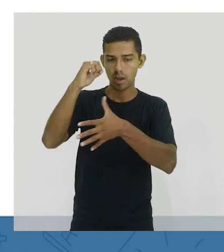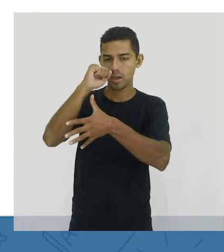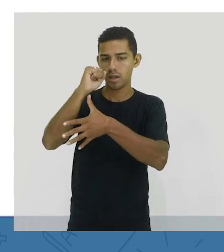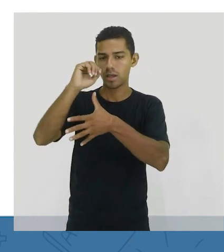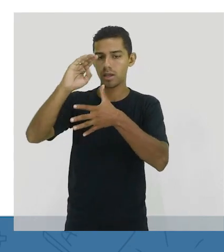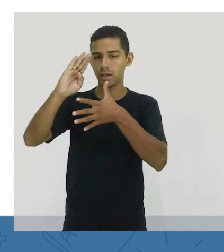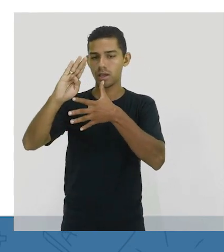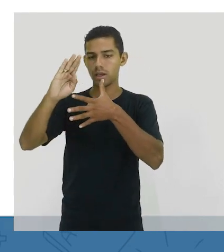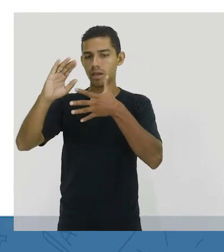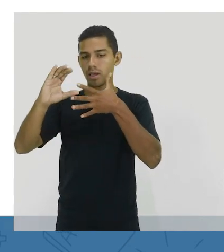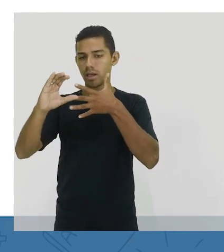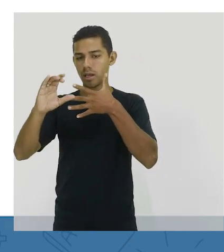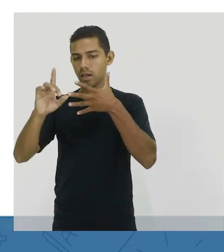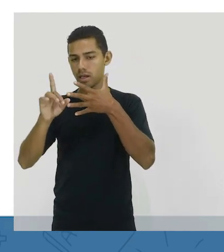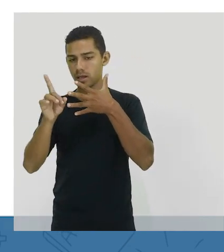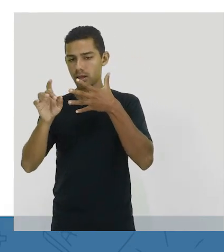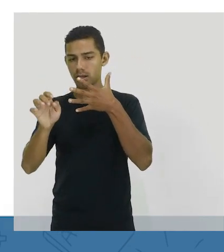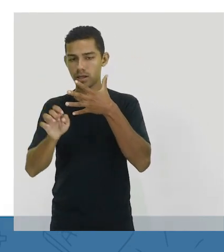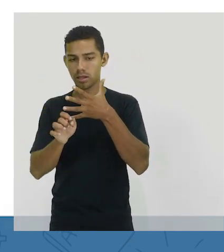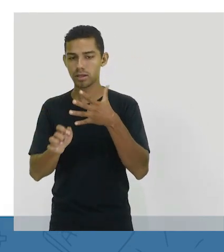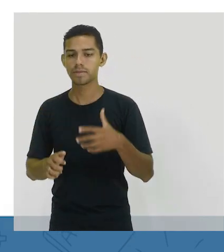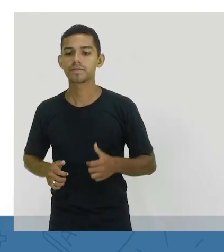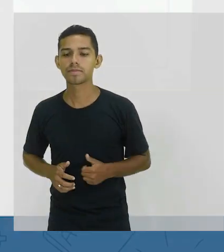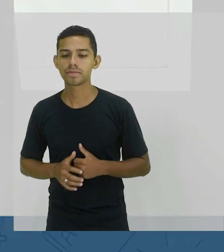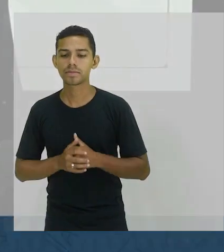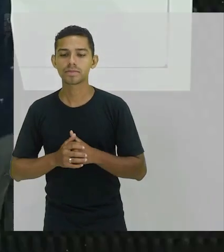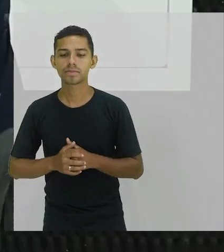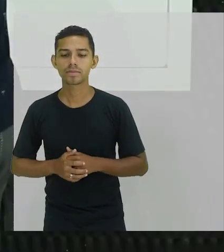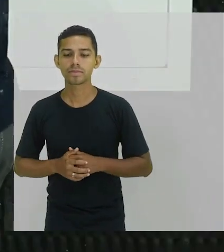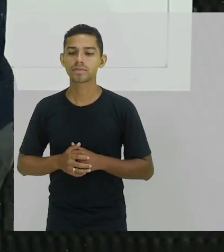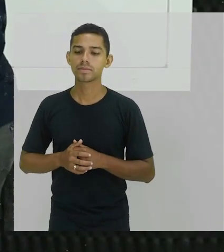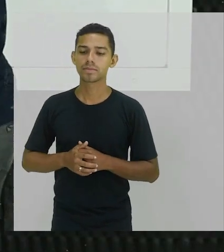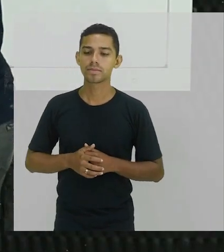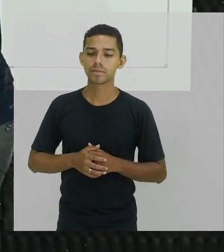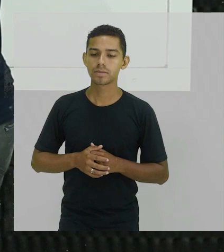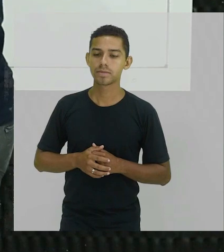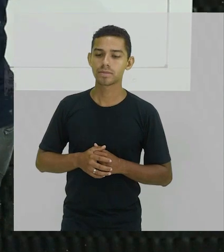gente, então vou apagar aqui esse lado,